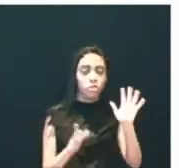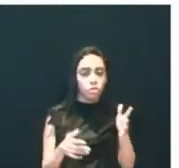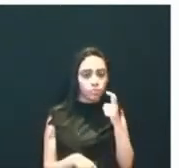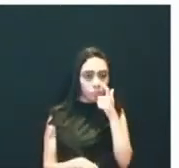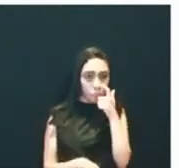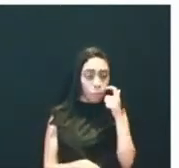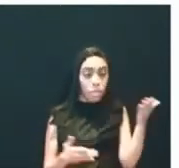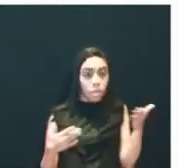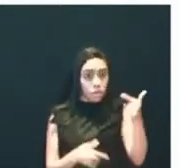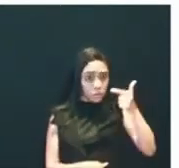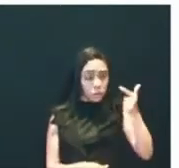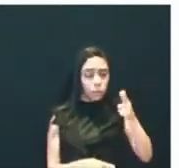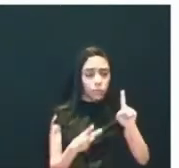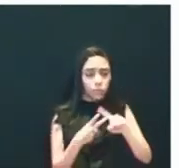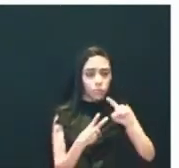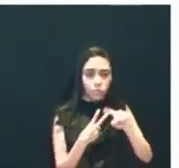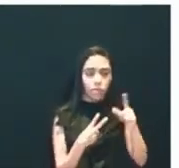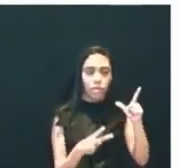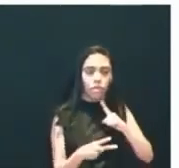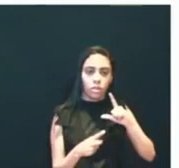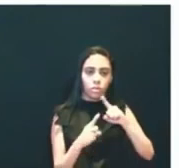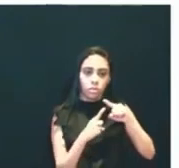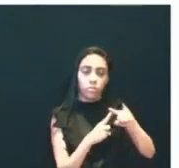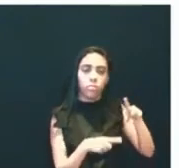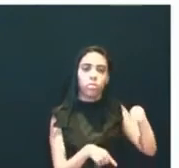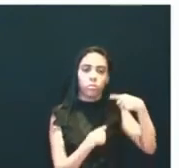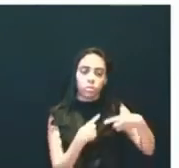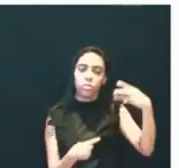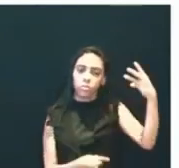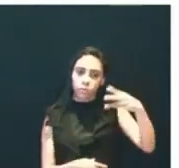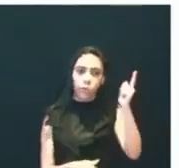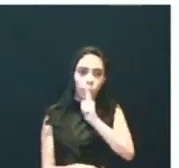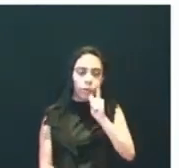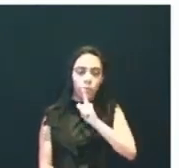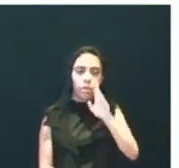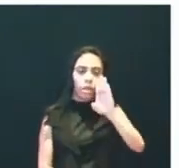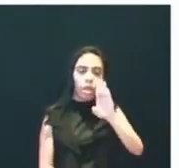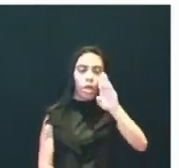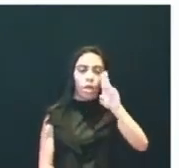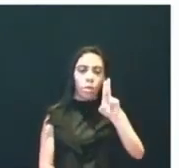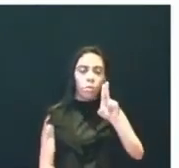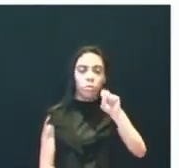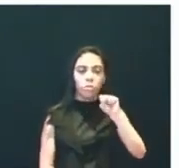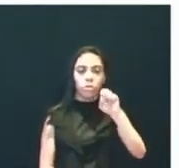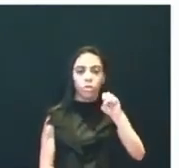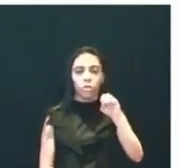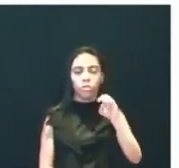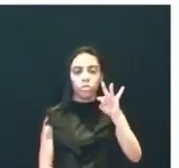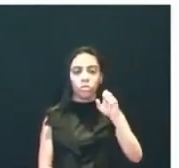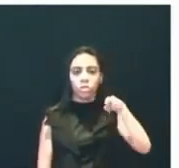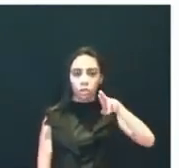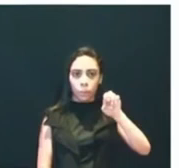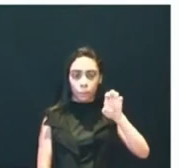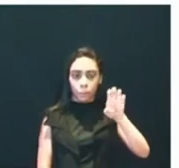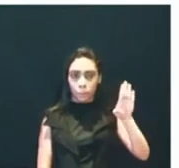nilotinib, dasatinib, e depois o surgimento de terceira geração, o buzotinib, e mais recentemente o ponatinib,